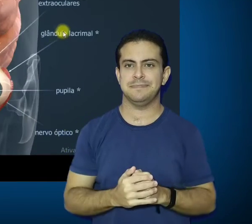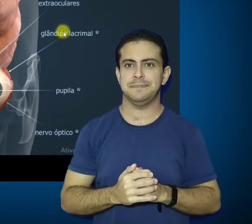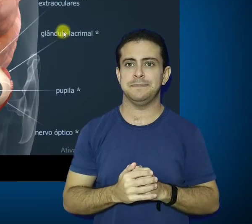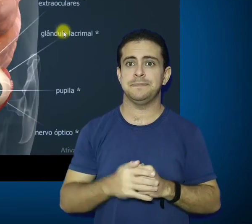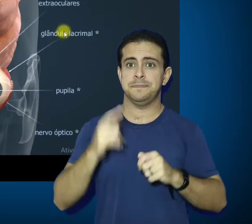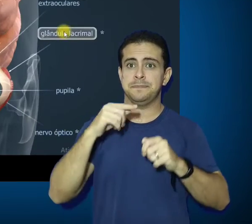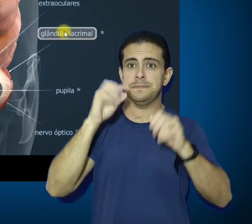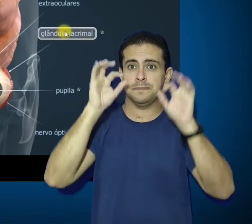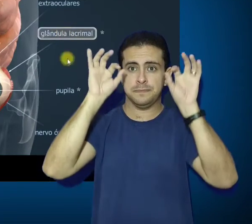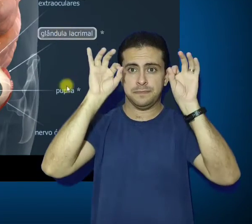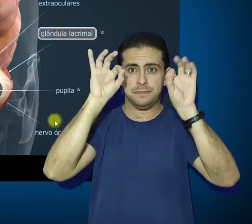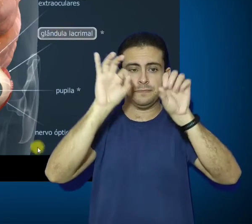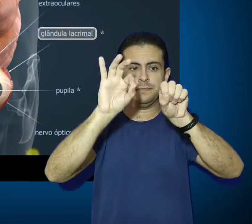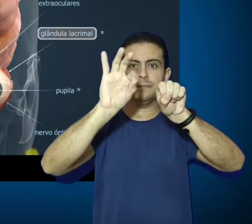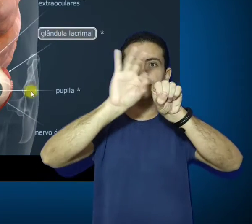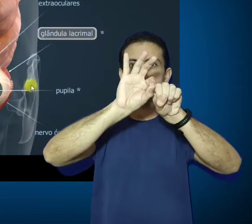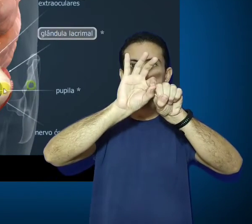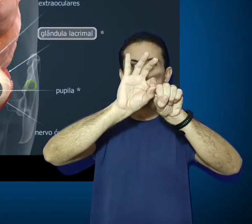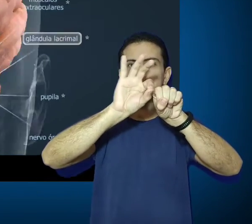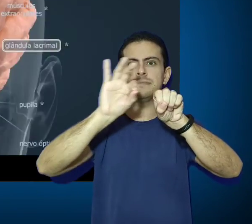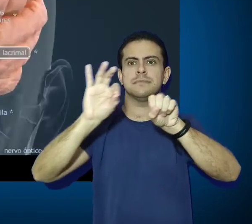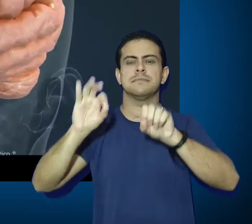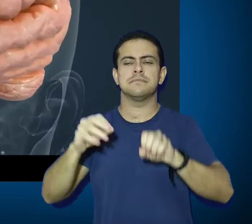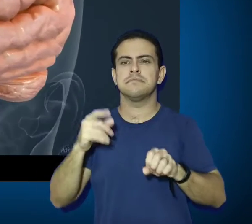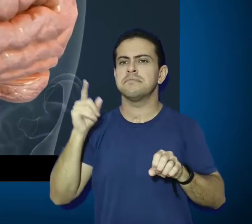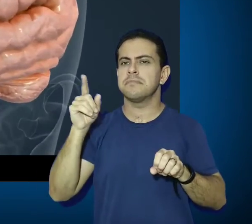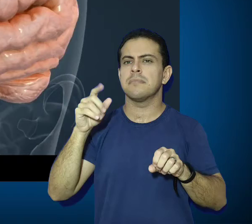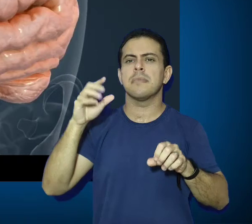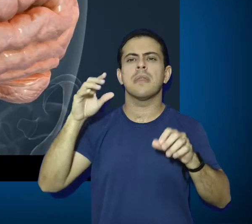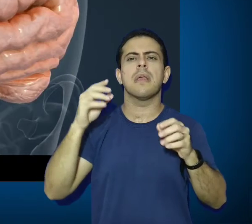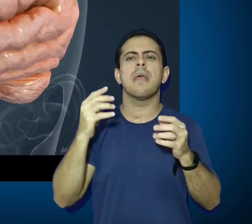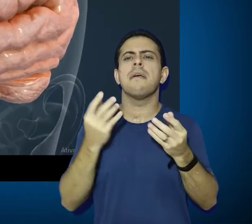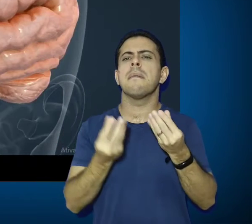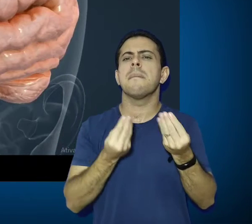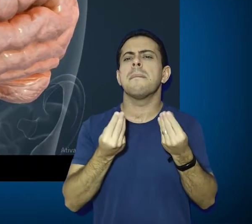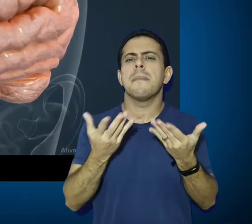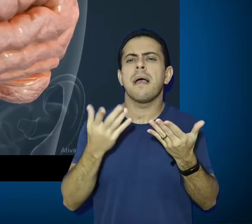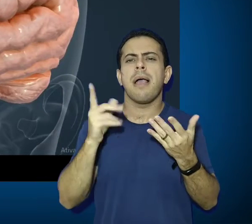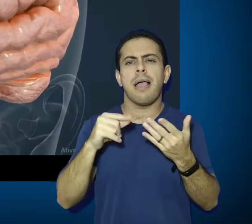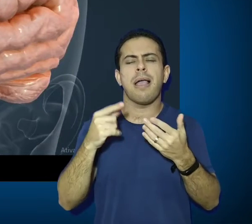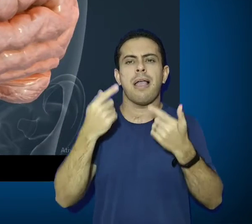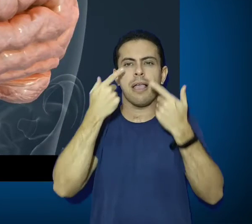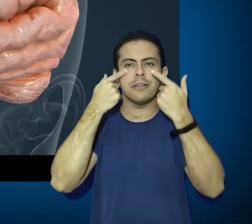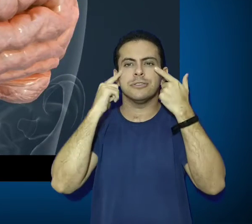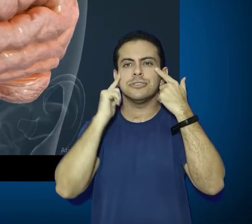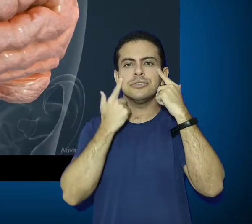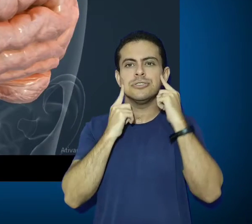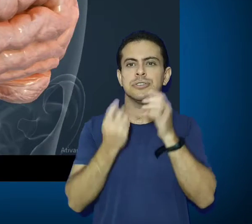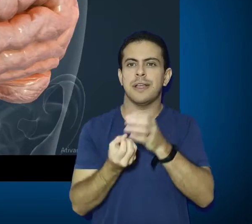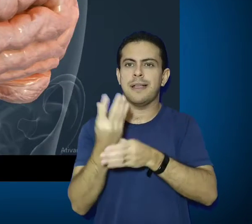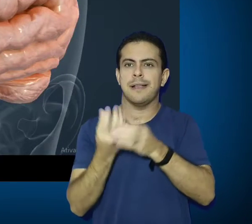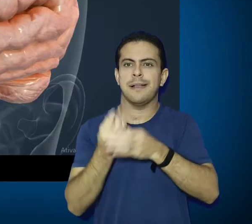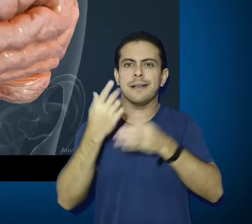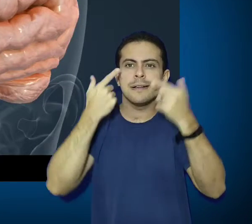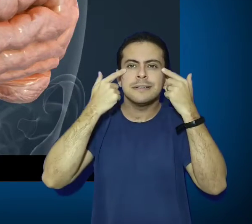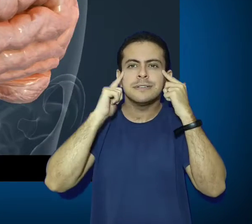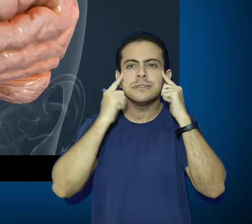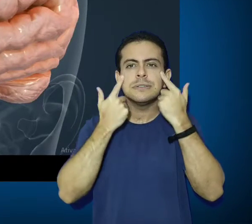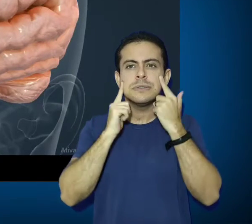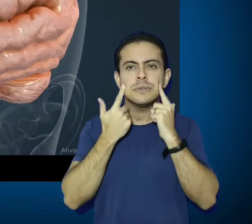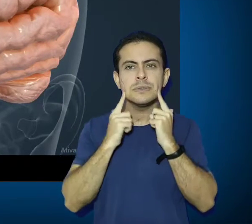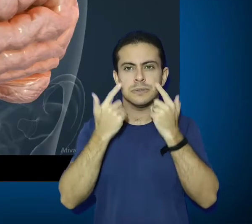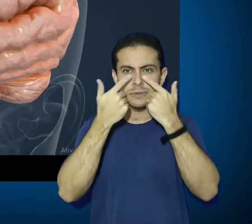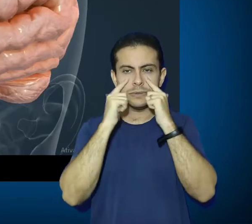Glândula lacrimal. A glândula lacrimal, ela produz um fluido lacrimal, ou seja, a